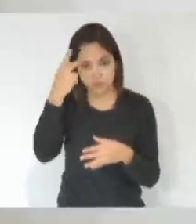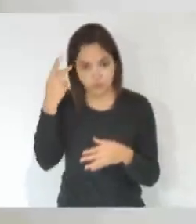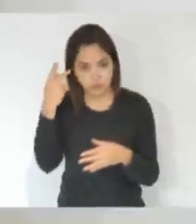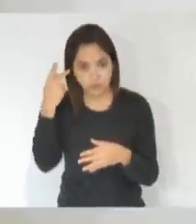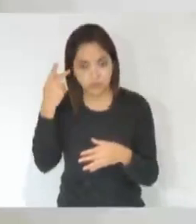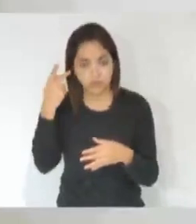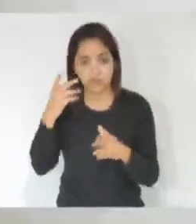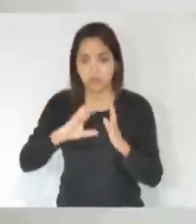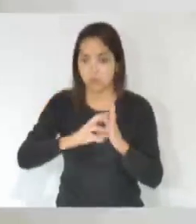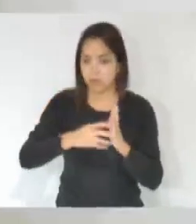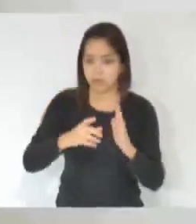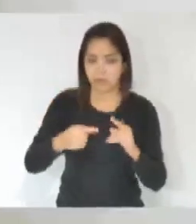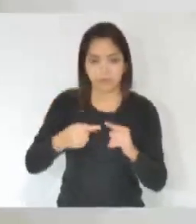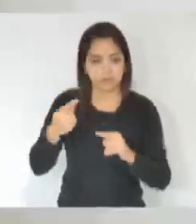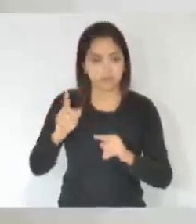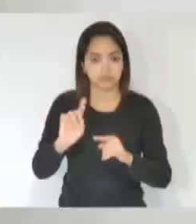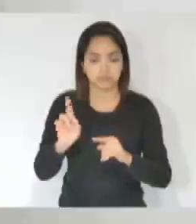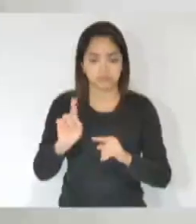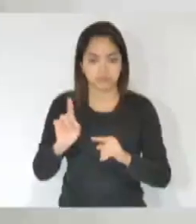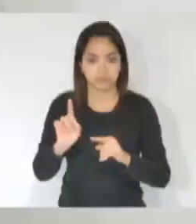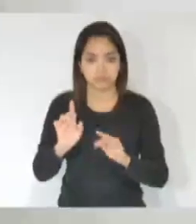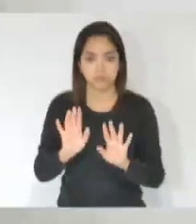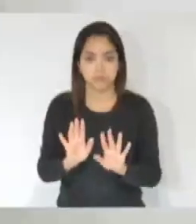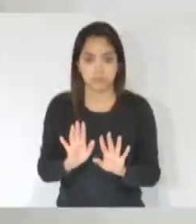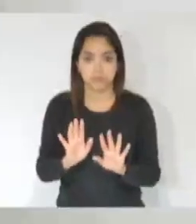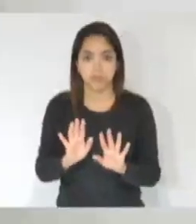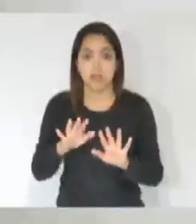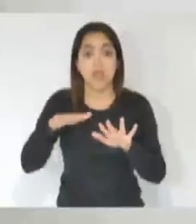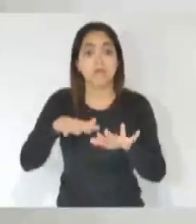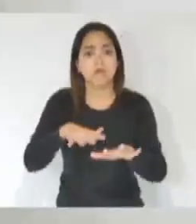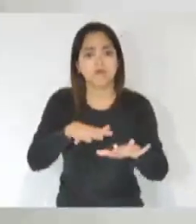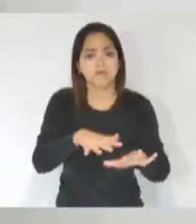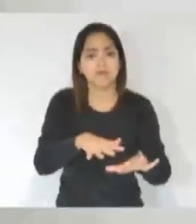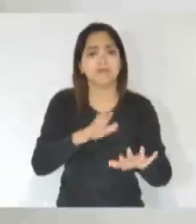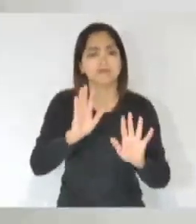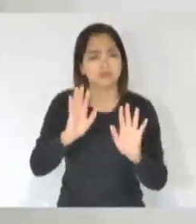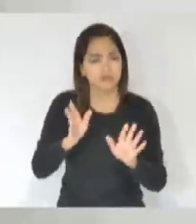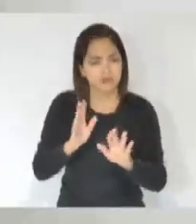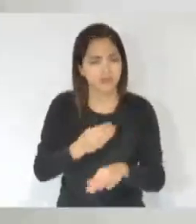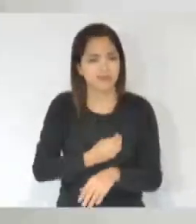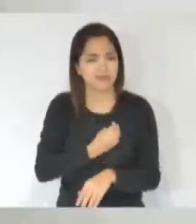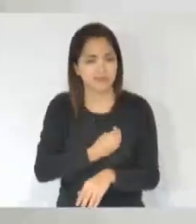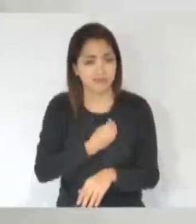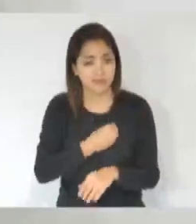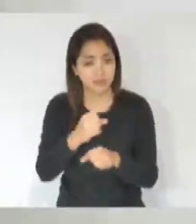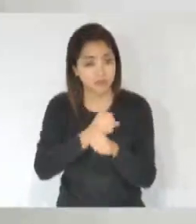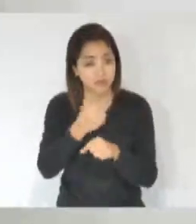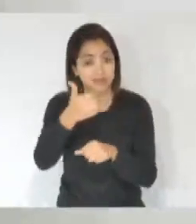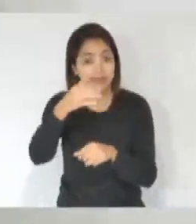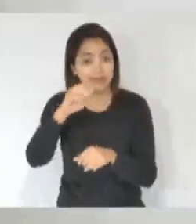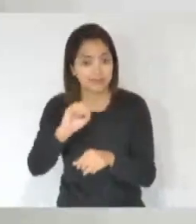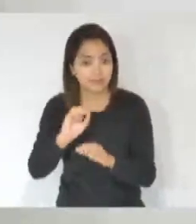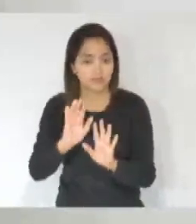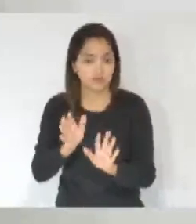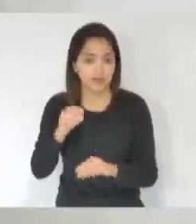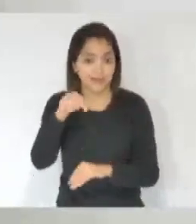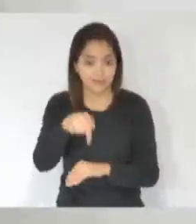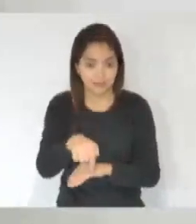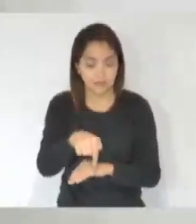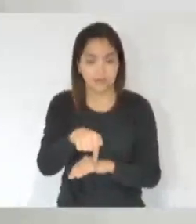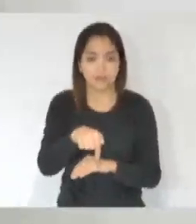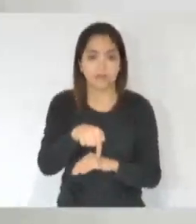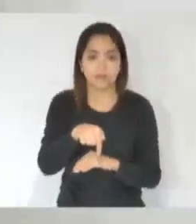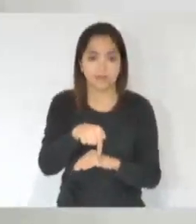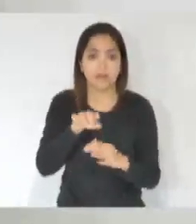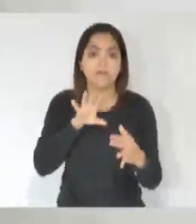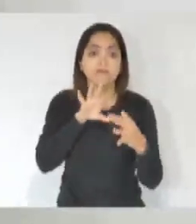apartidário, ecumênico e plural. É um movimento que já existe no Estado de Santa Catarina há 10 anos, que vem alinhado a